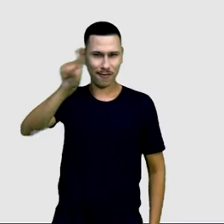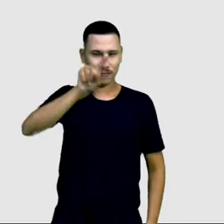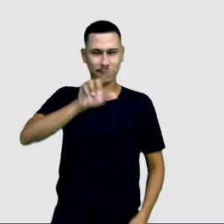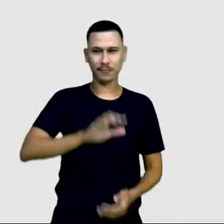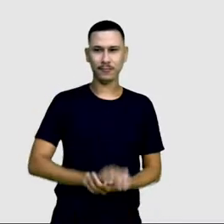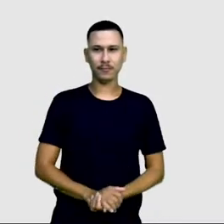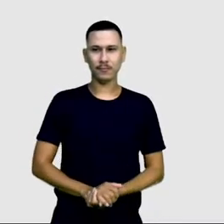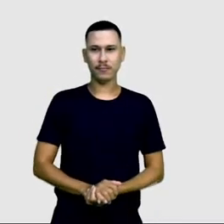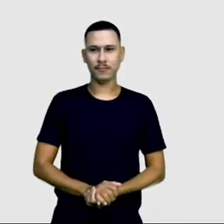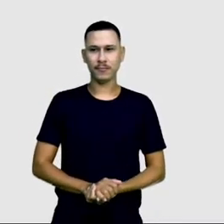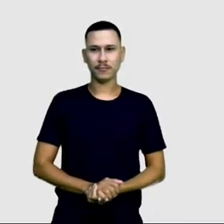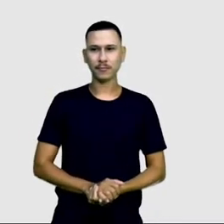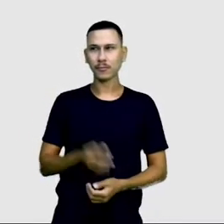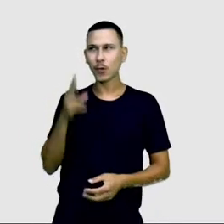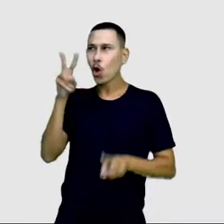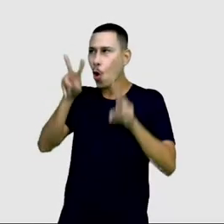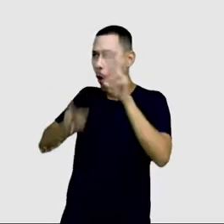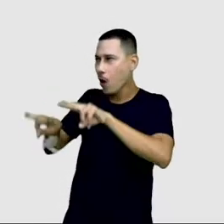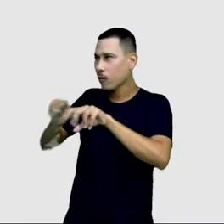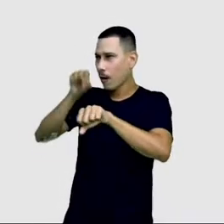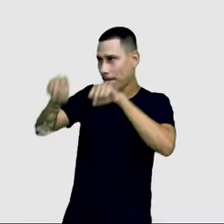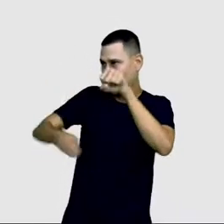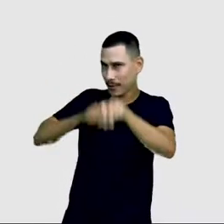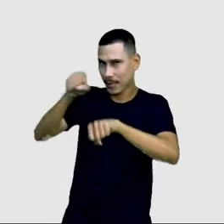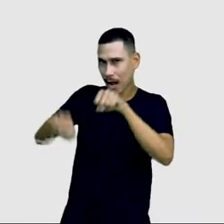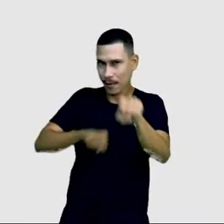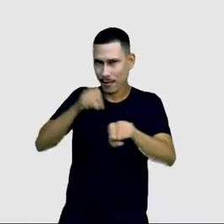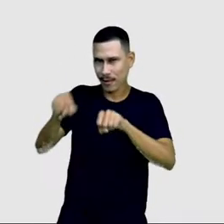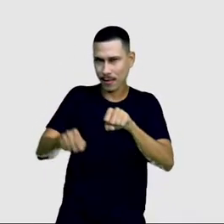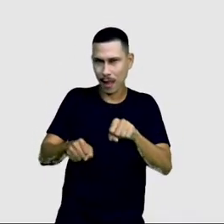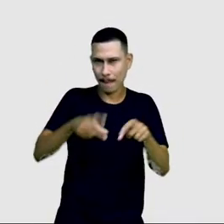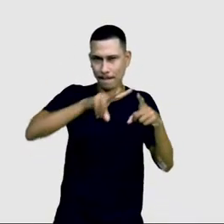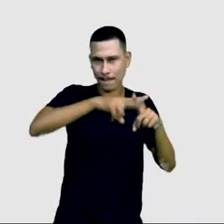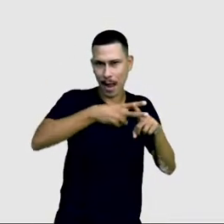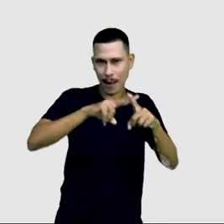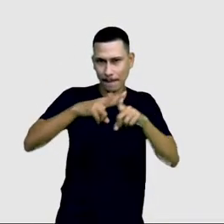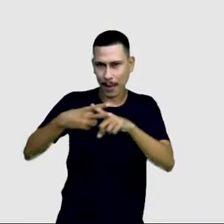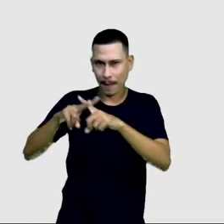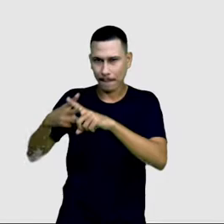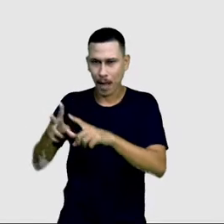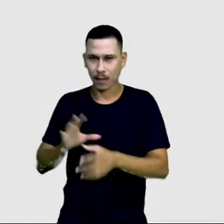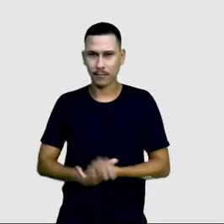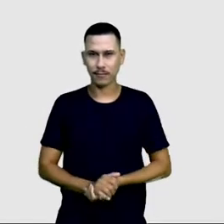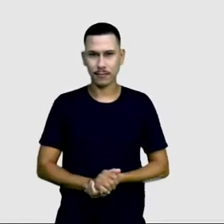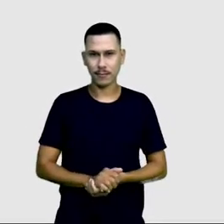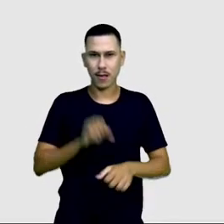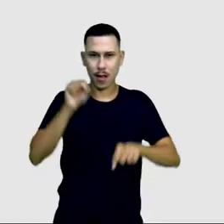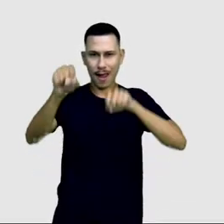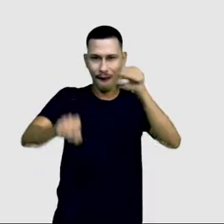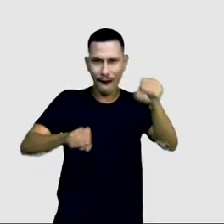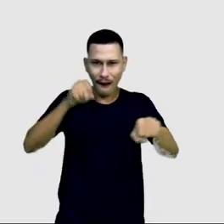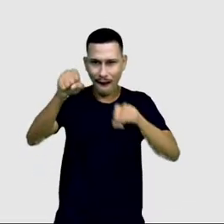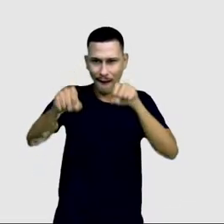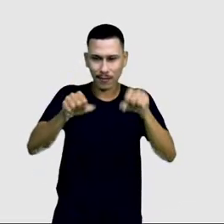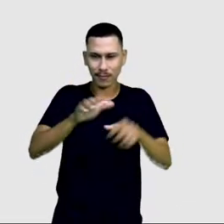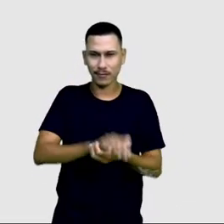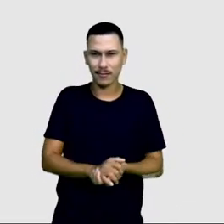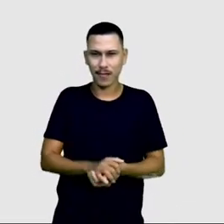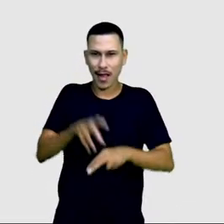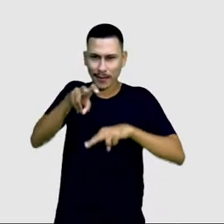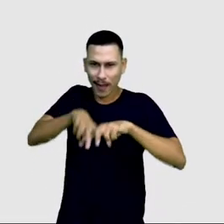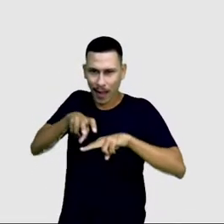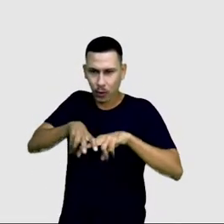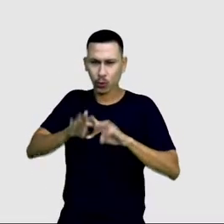Então, sabe que a bicicleta tem várias partes, né? Guidão, tem quadro, sela e tudo